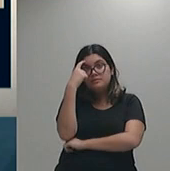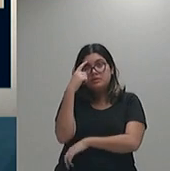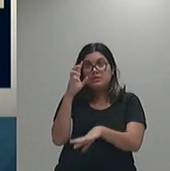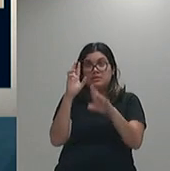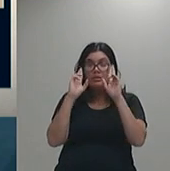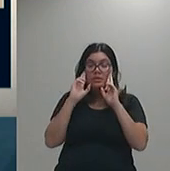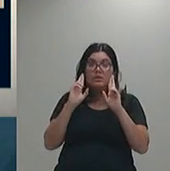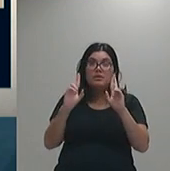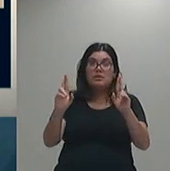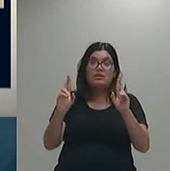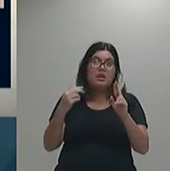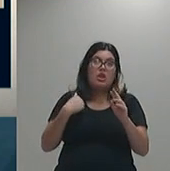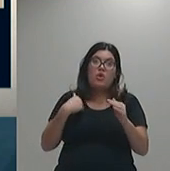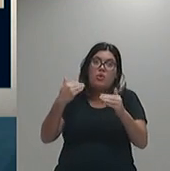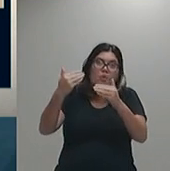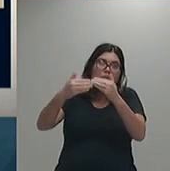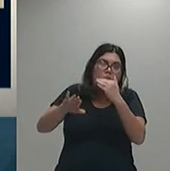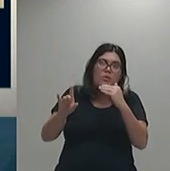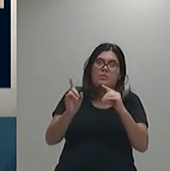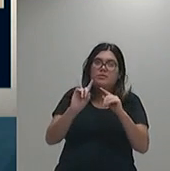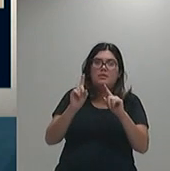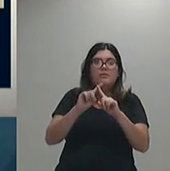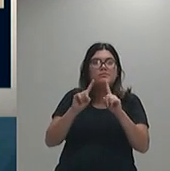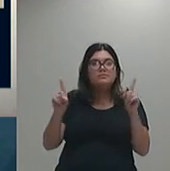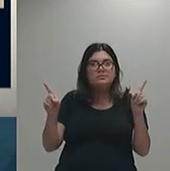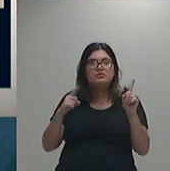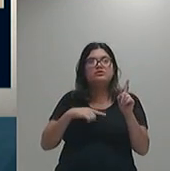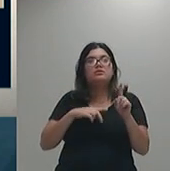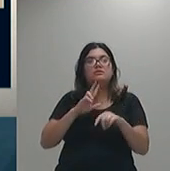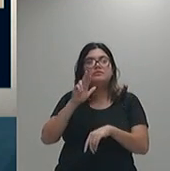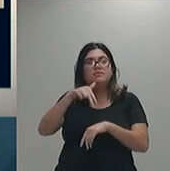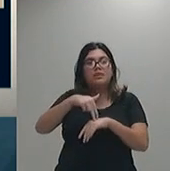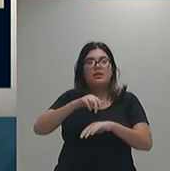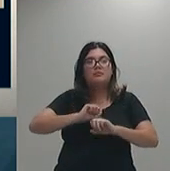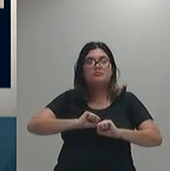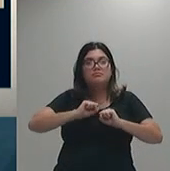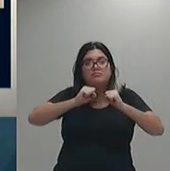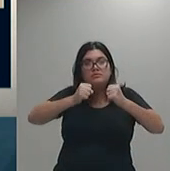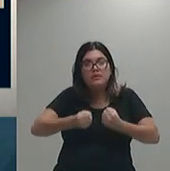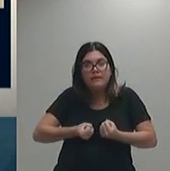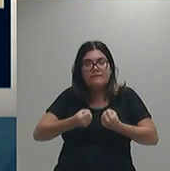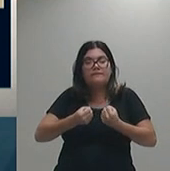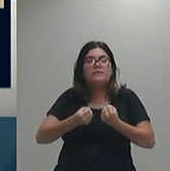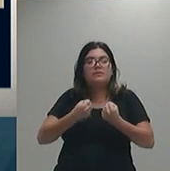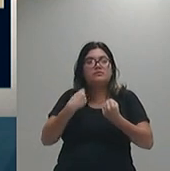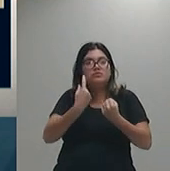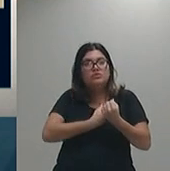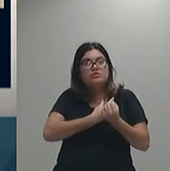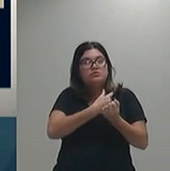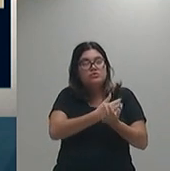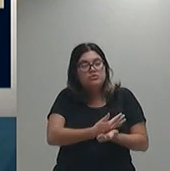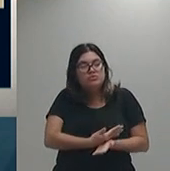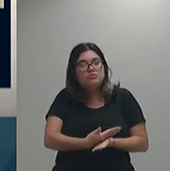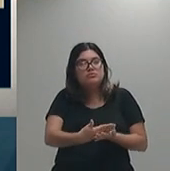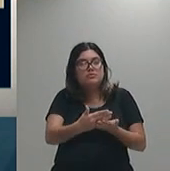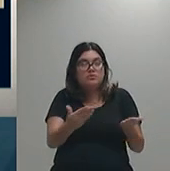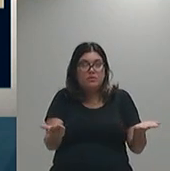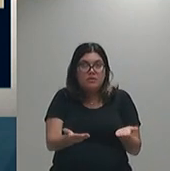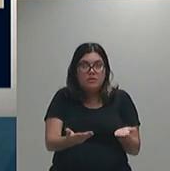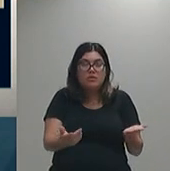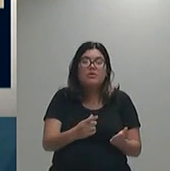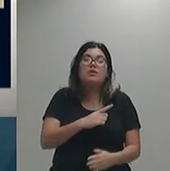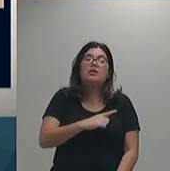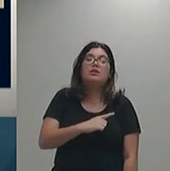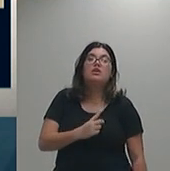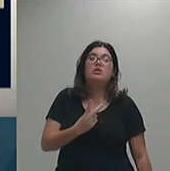Lena não vou divergir vou só é só salvar minha posição aqui é chegamos a este. além de ter dois